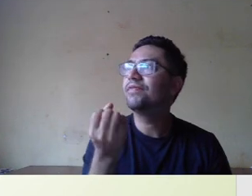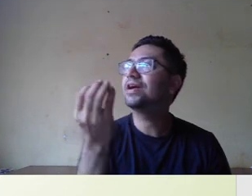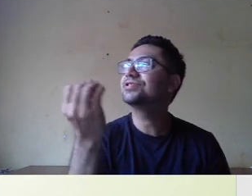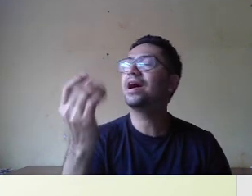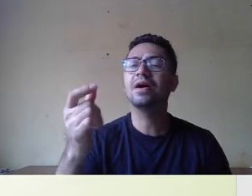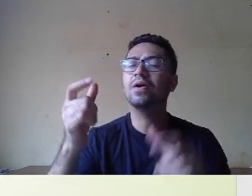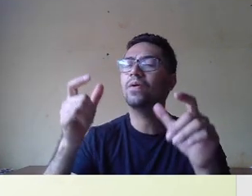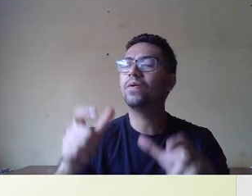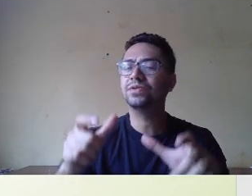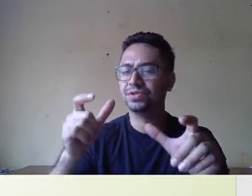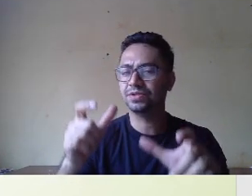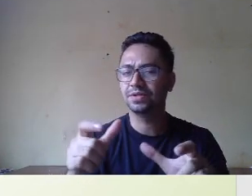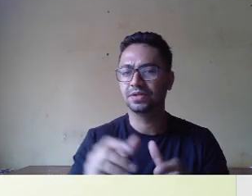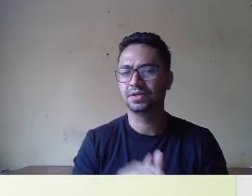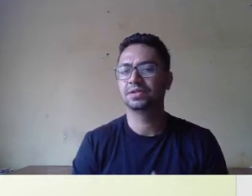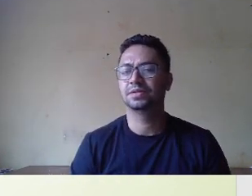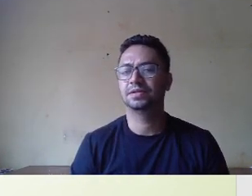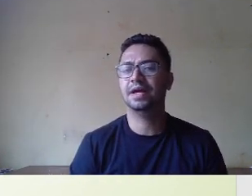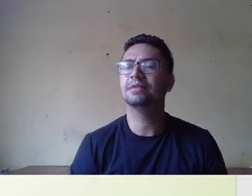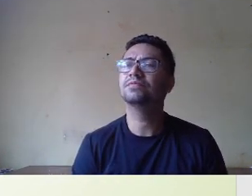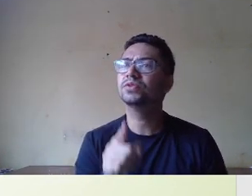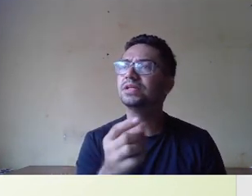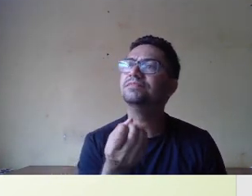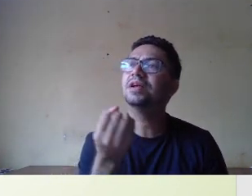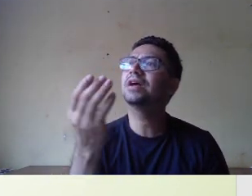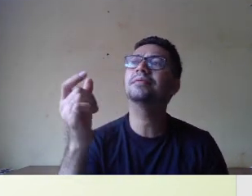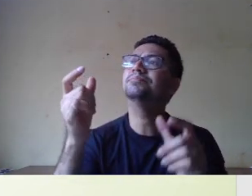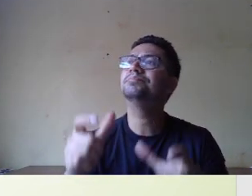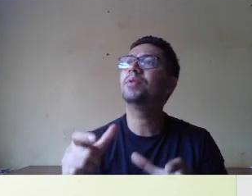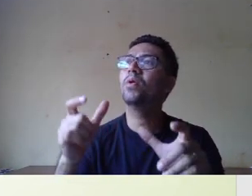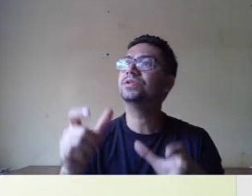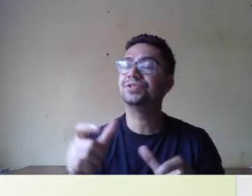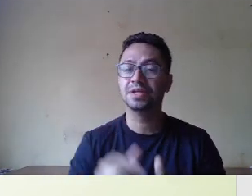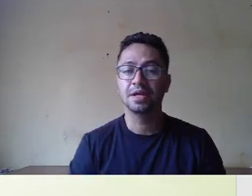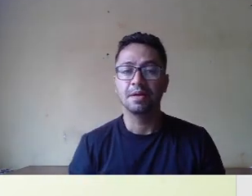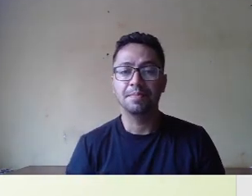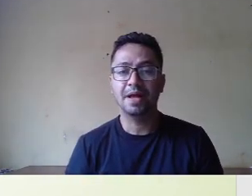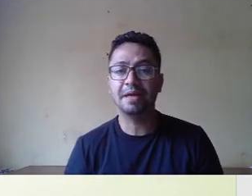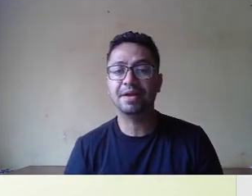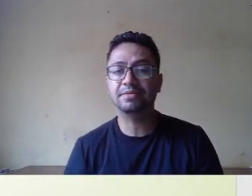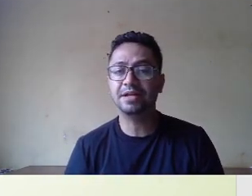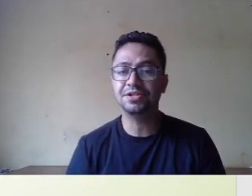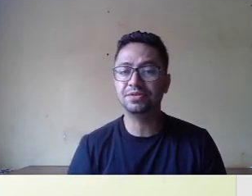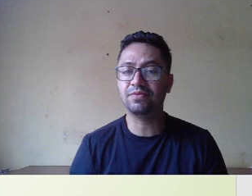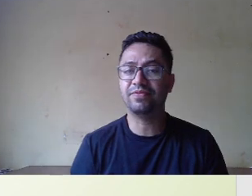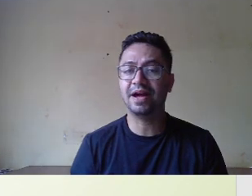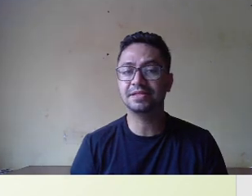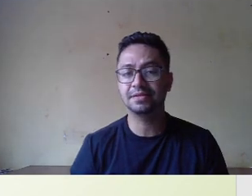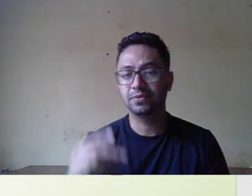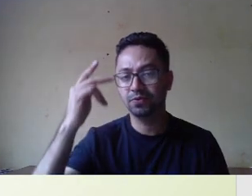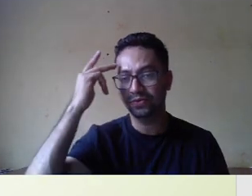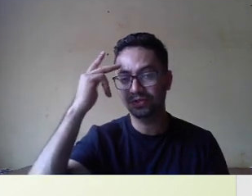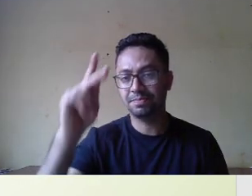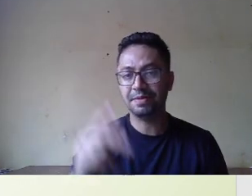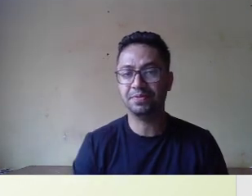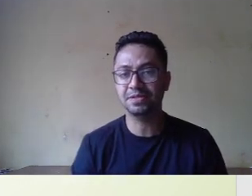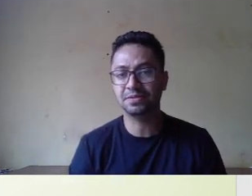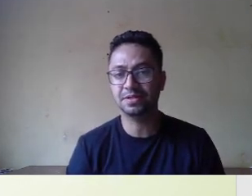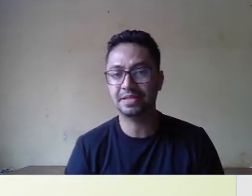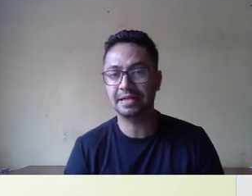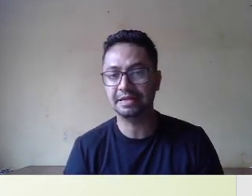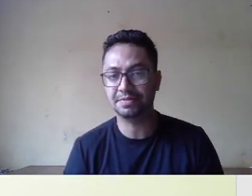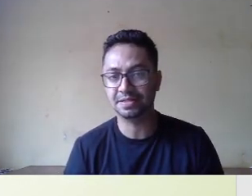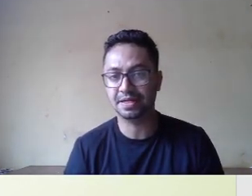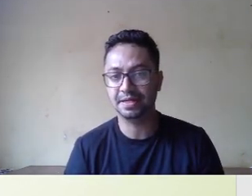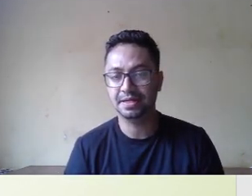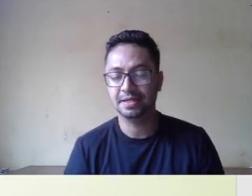Você viajar onde? Né? Você viajar onde? Lembrando que a gente não faz o uso de